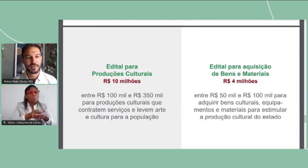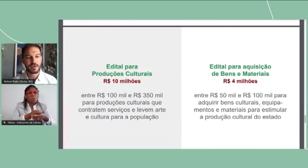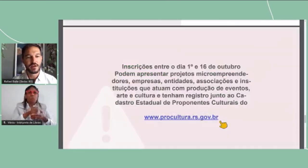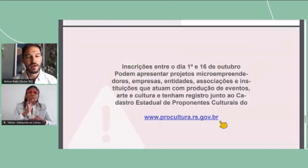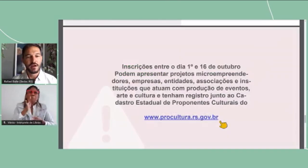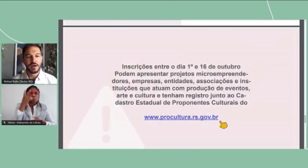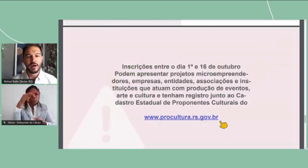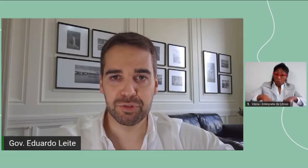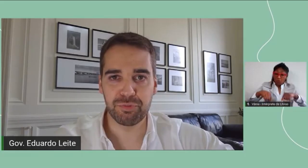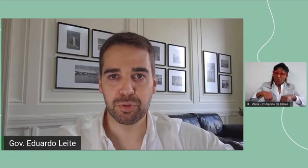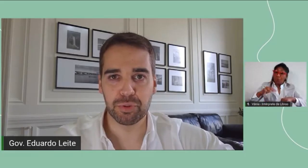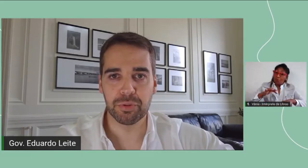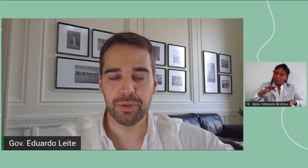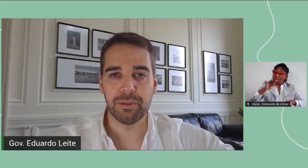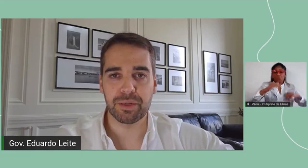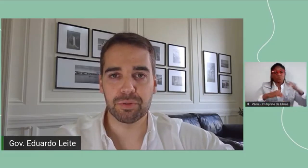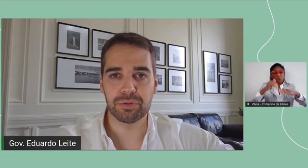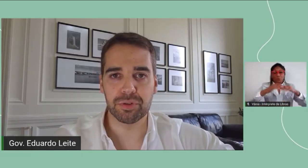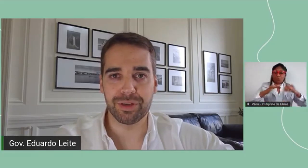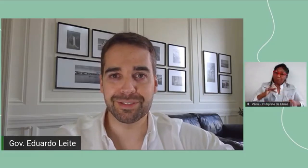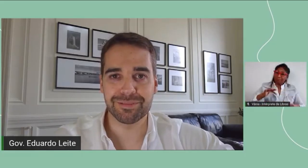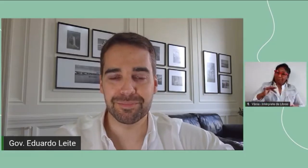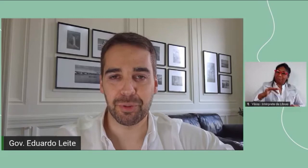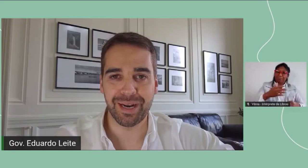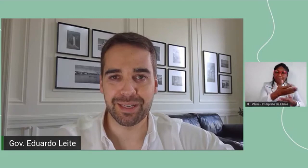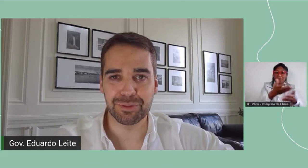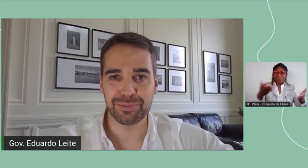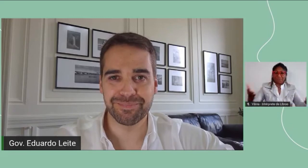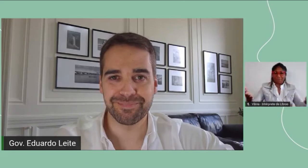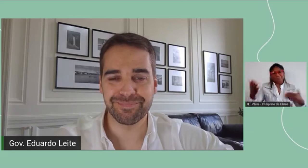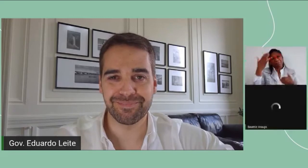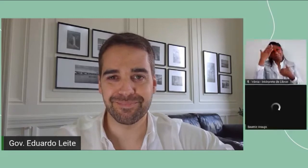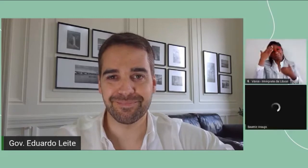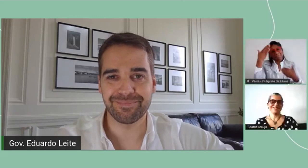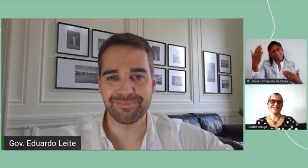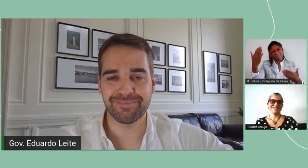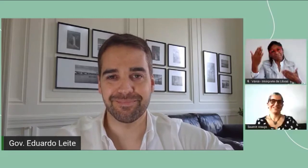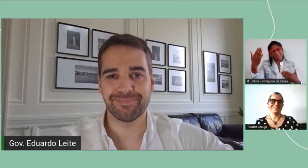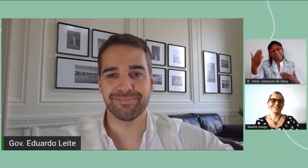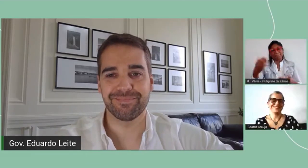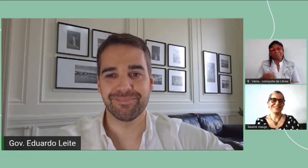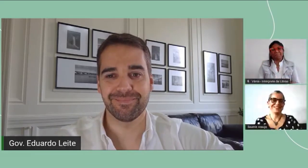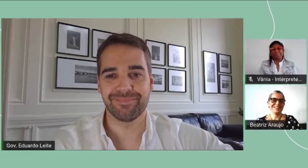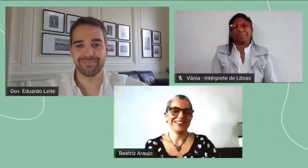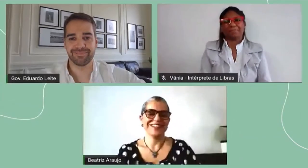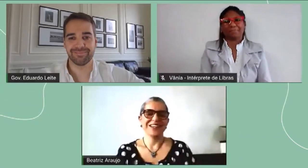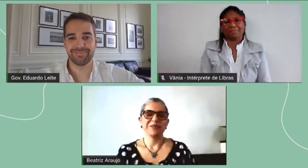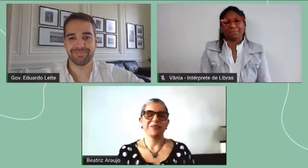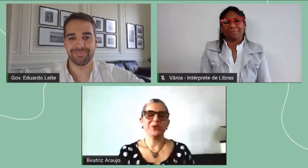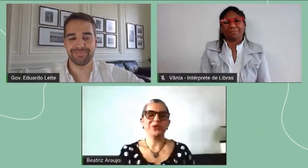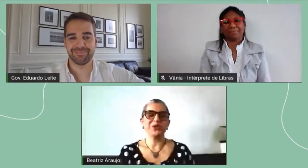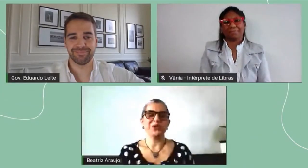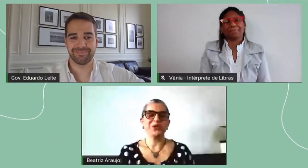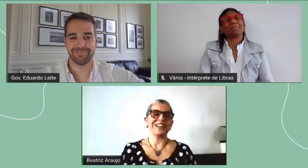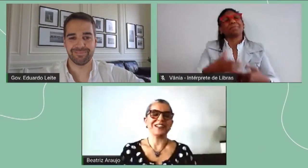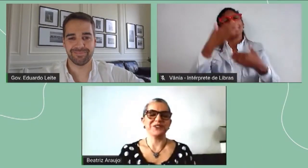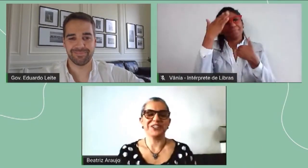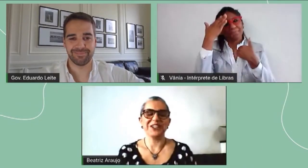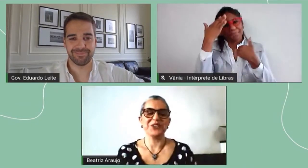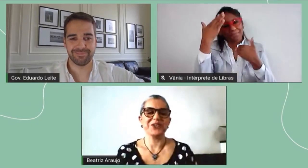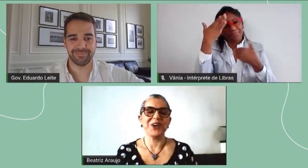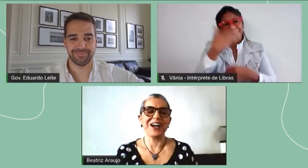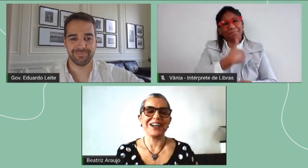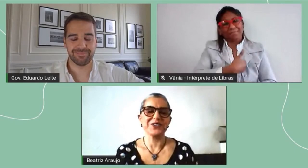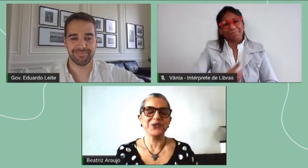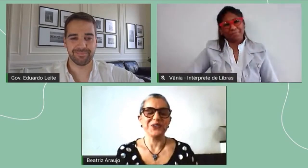estruturar suas atividades. Os municípios também foram referendados com 85 milhões de reais para fomento e subsídio dos espaços de